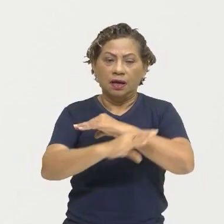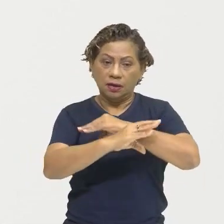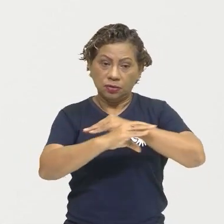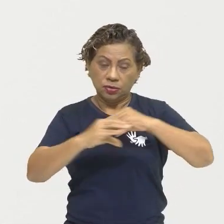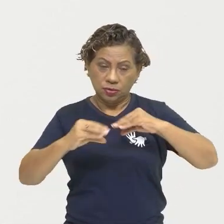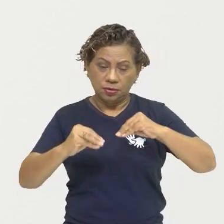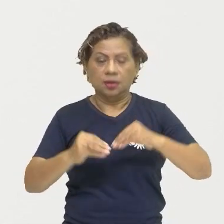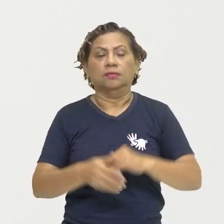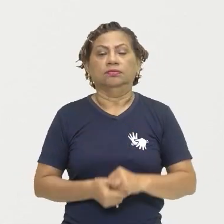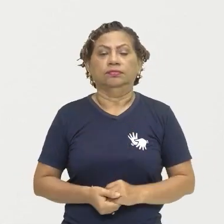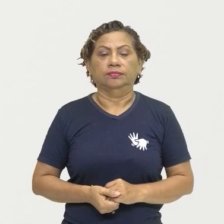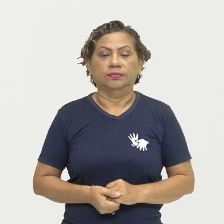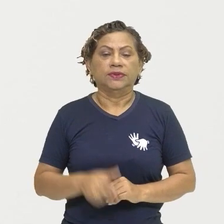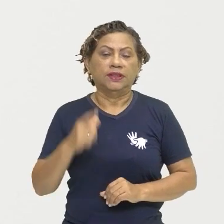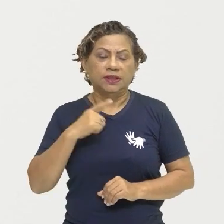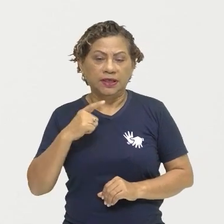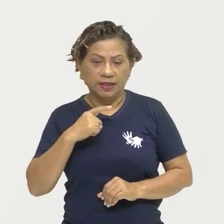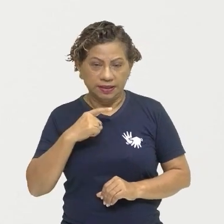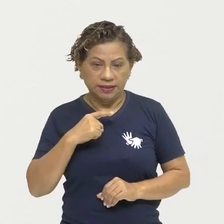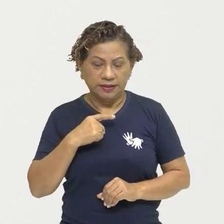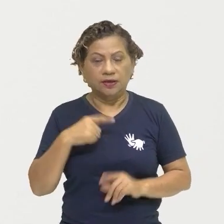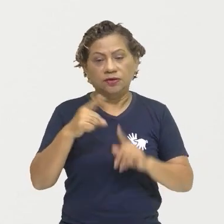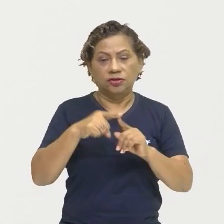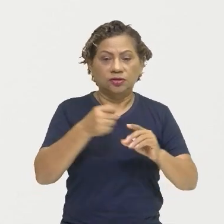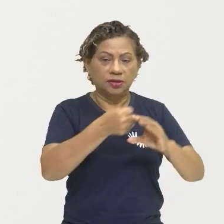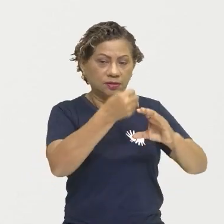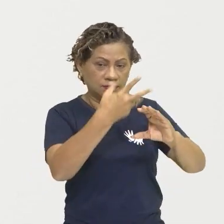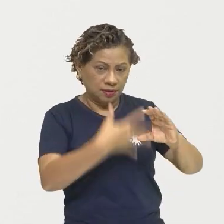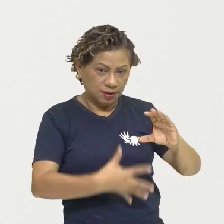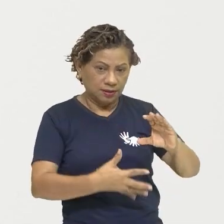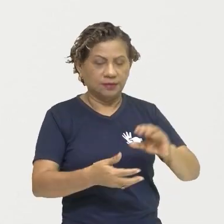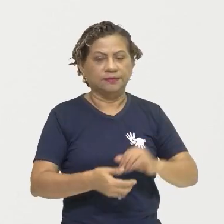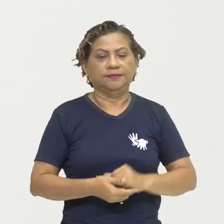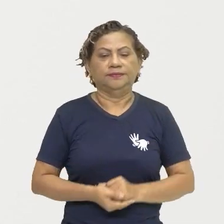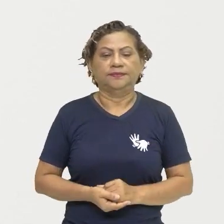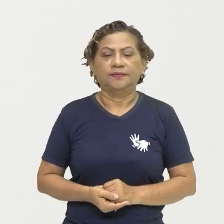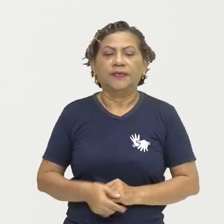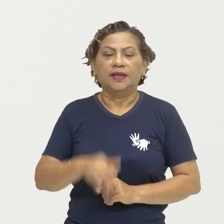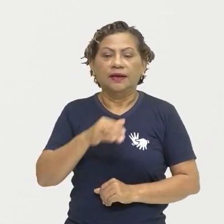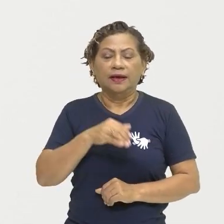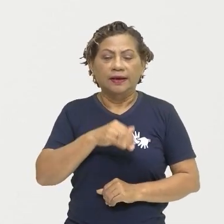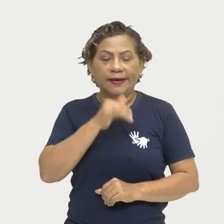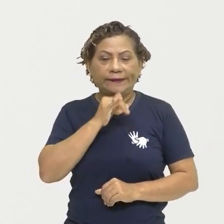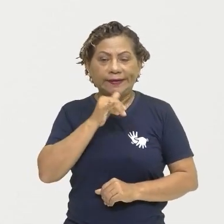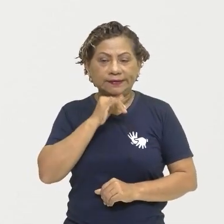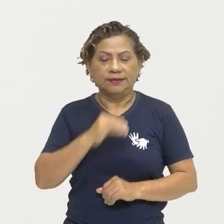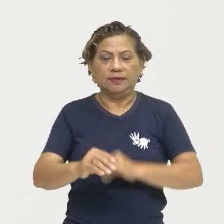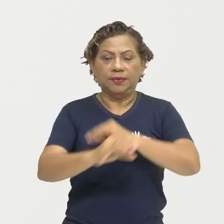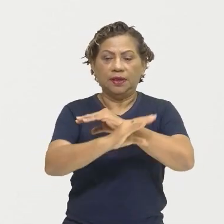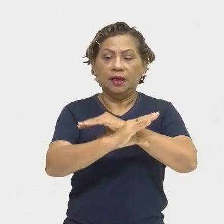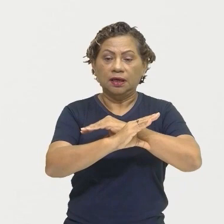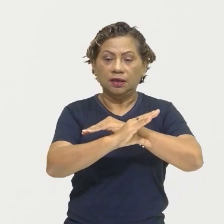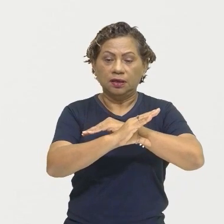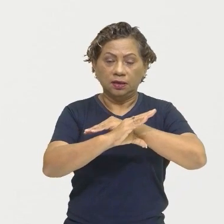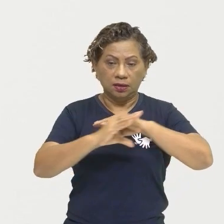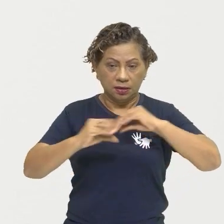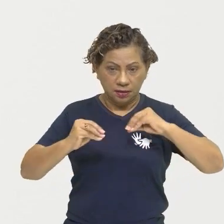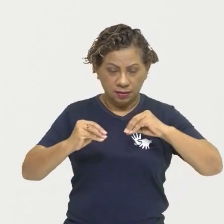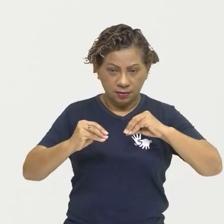as orações coordenadas sindéticas? São as conjunções, preste muita atenção a isso, as